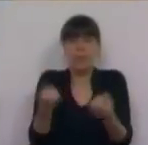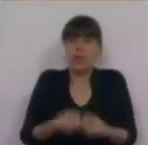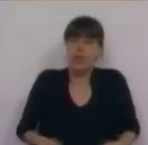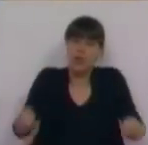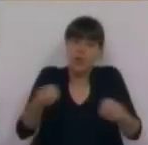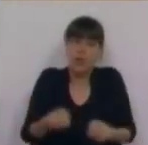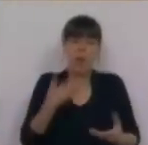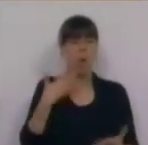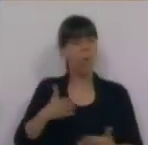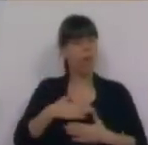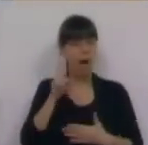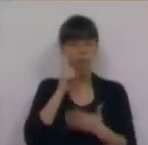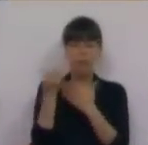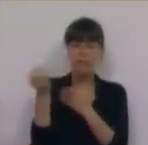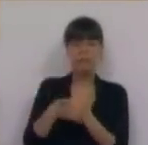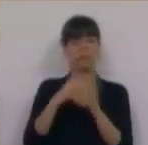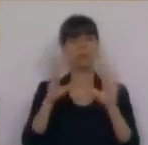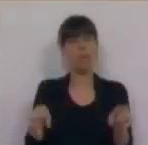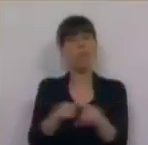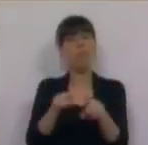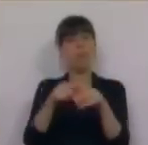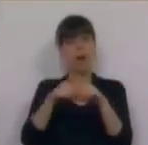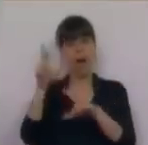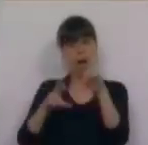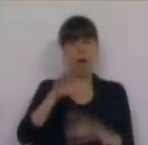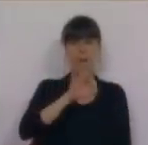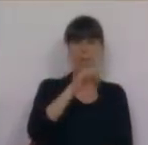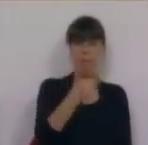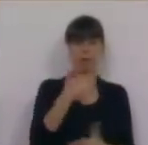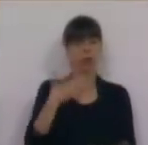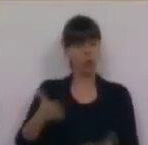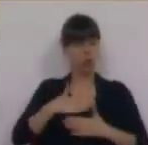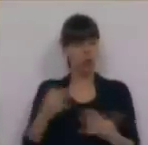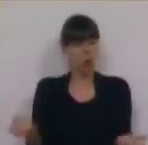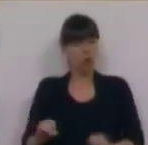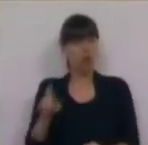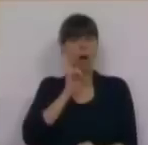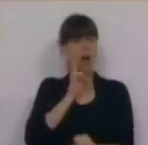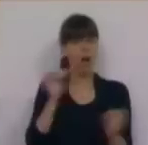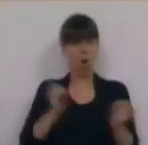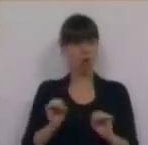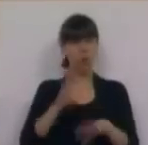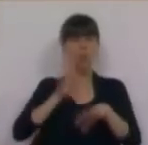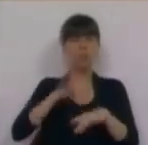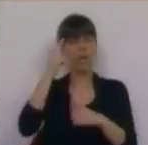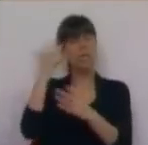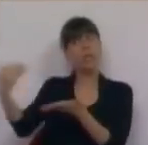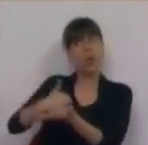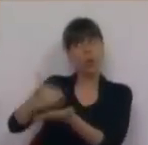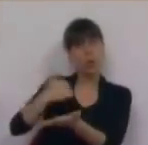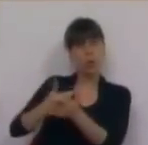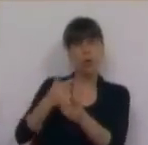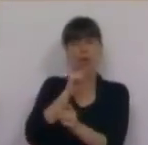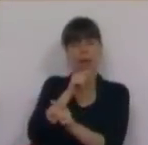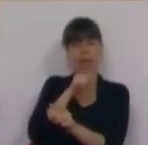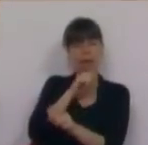Nenhuma. Não nos dão garantias nenhumas, assim como os acionistas da PT não nos deram garantias nenhumas quando, em nome do seu lucro e da